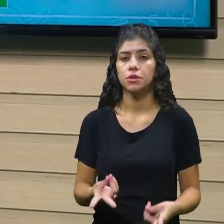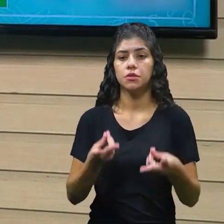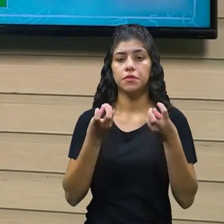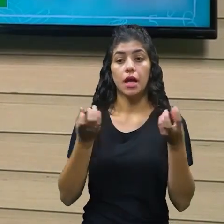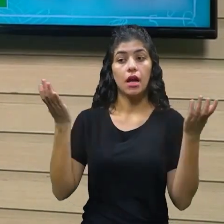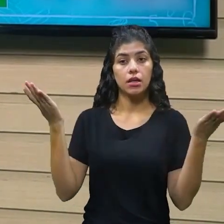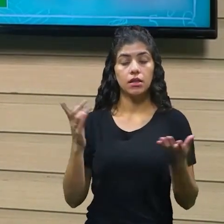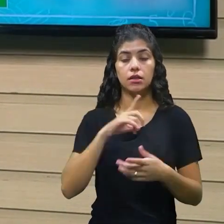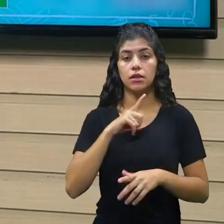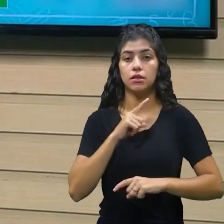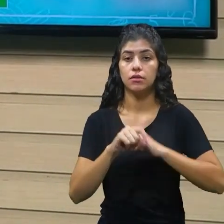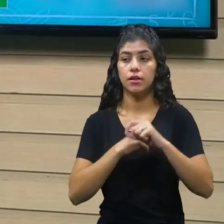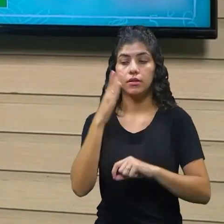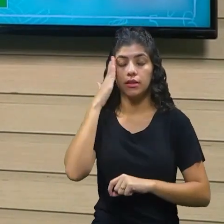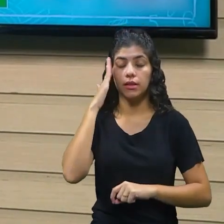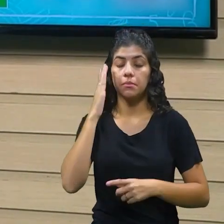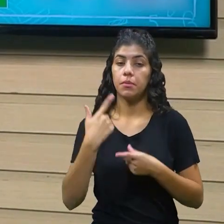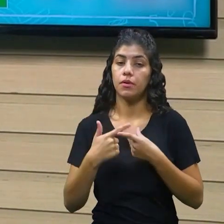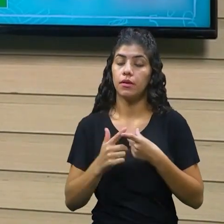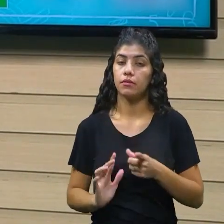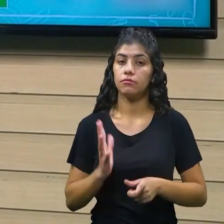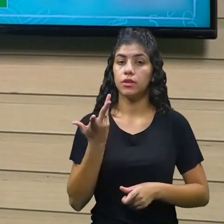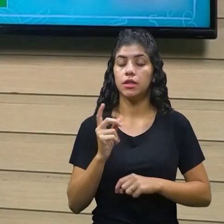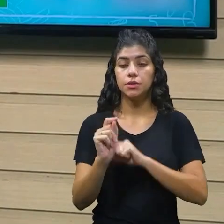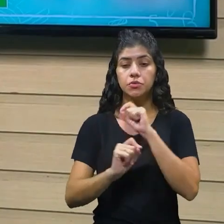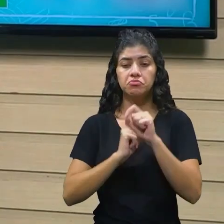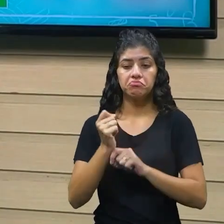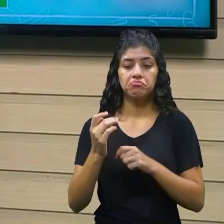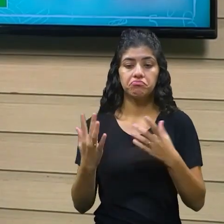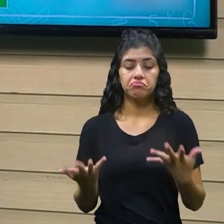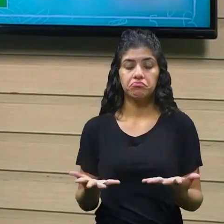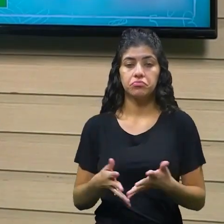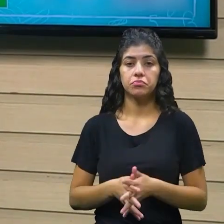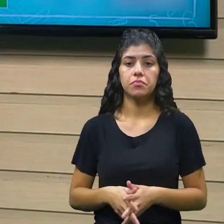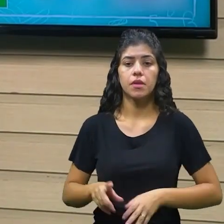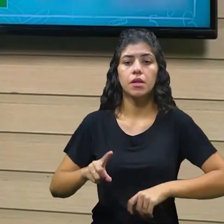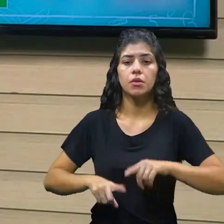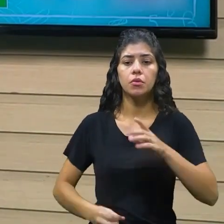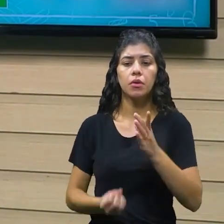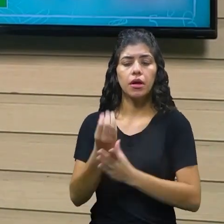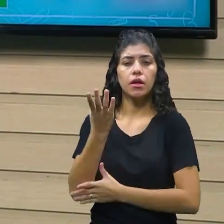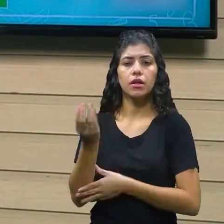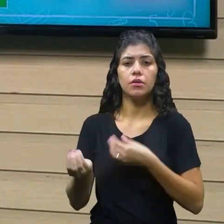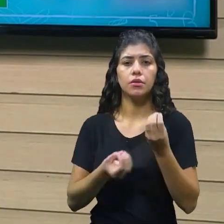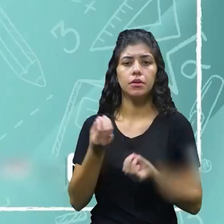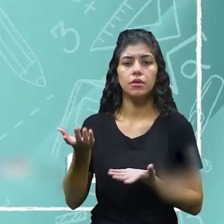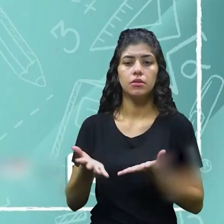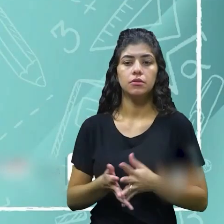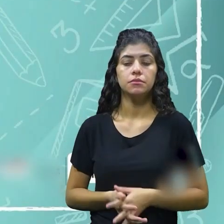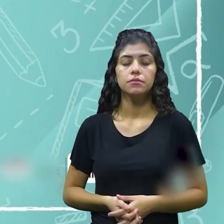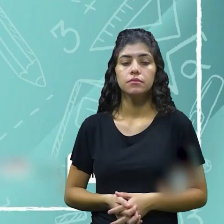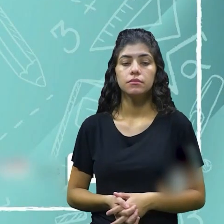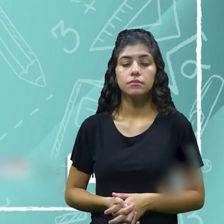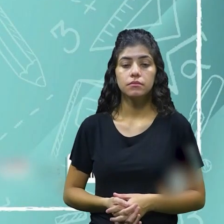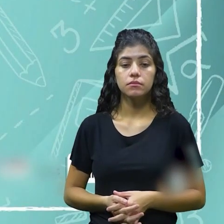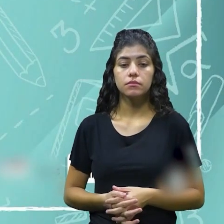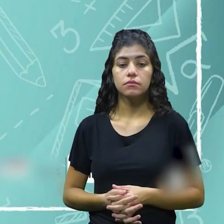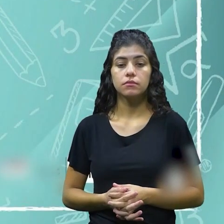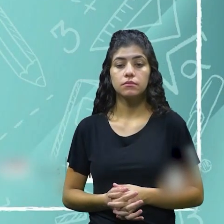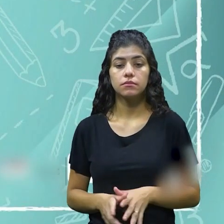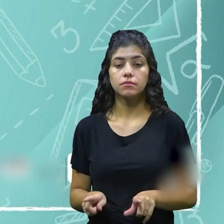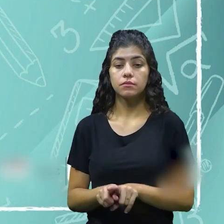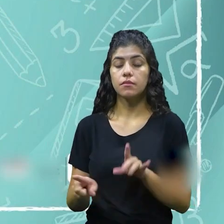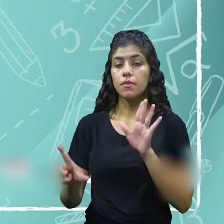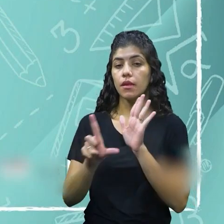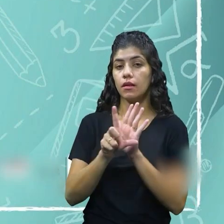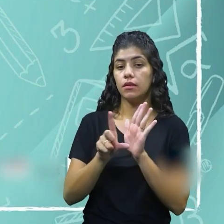si, aqui não, a gente vai entender por que eles ocorrem, né? O que fazem com que eles ocorram, o que produz o movimento. E aí a gente trata das